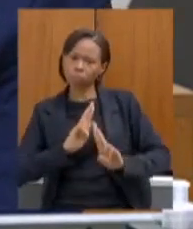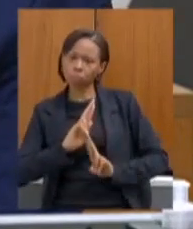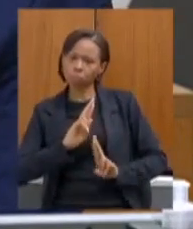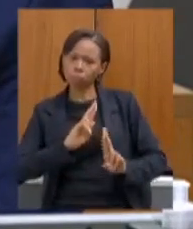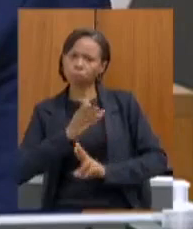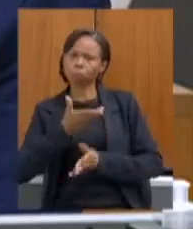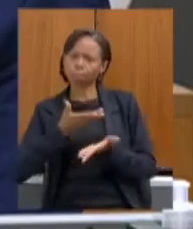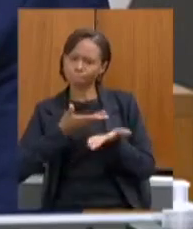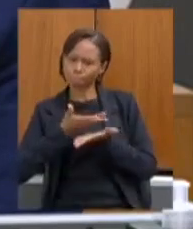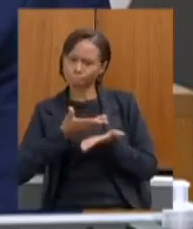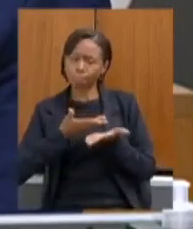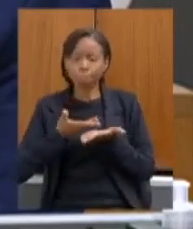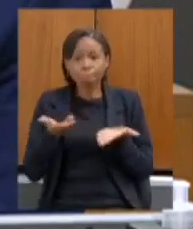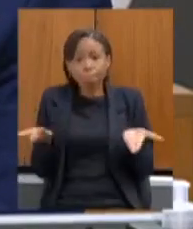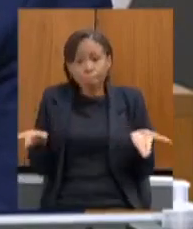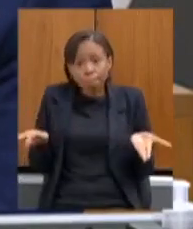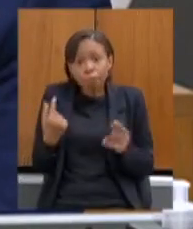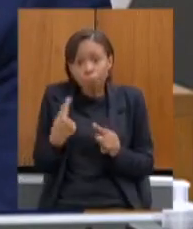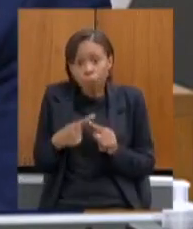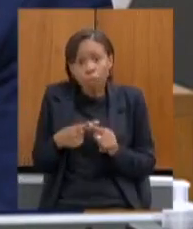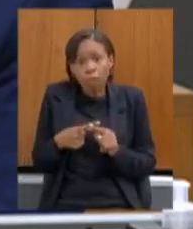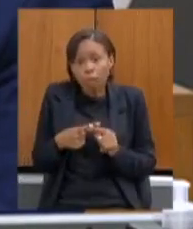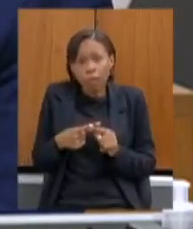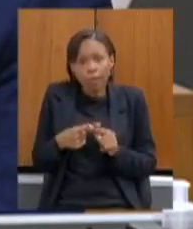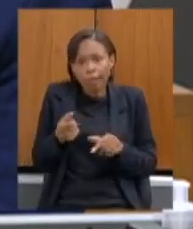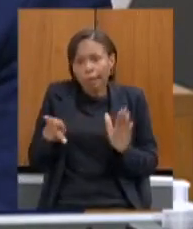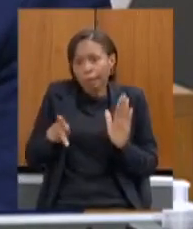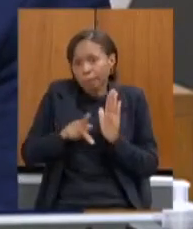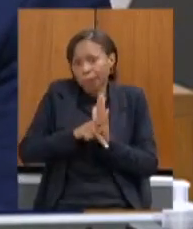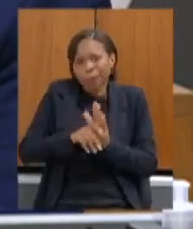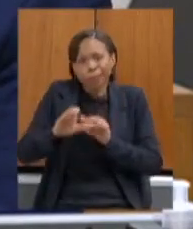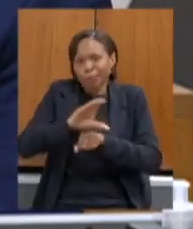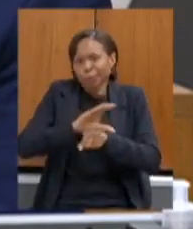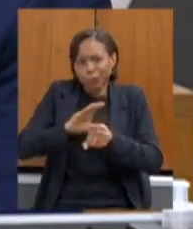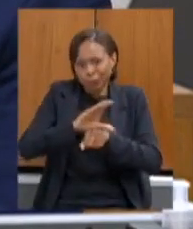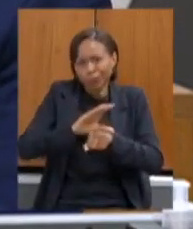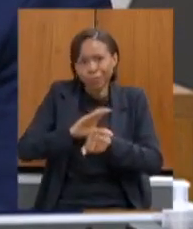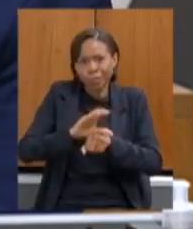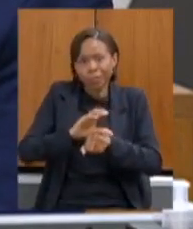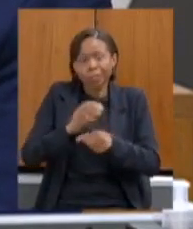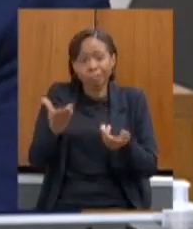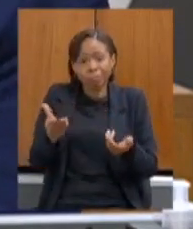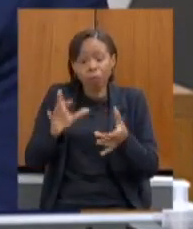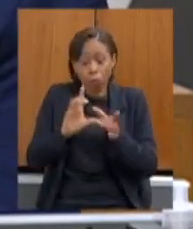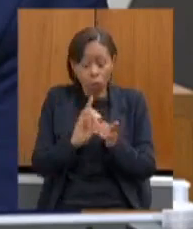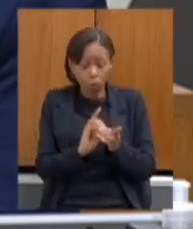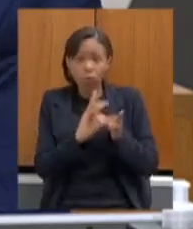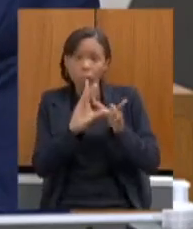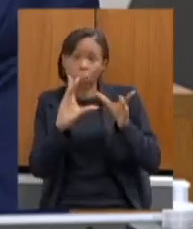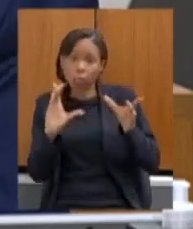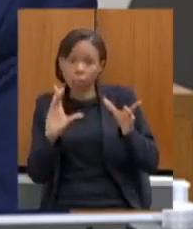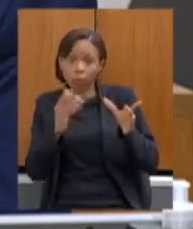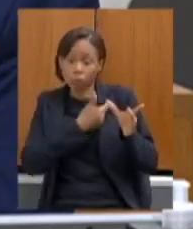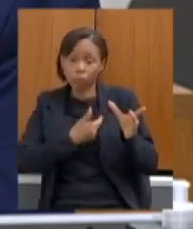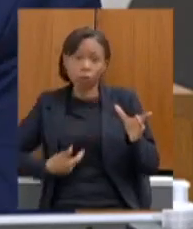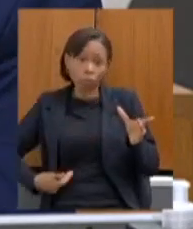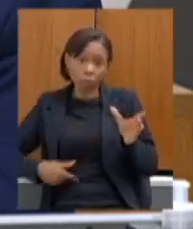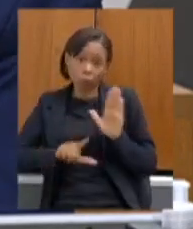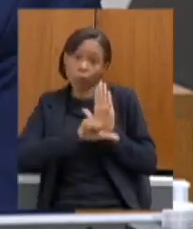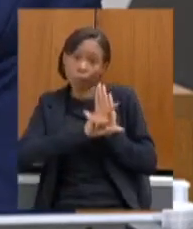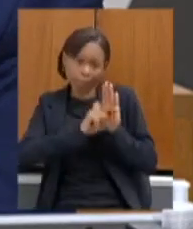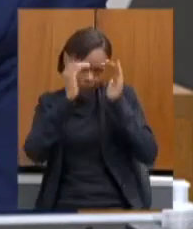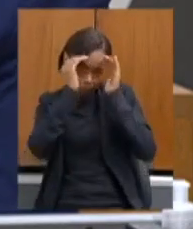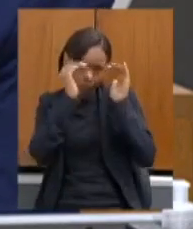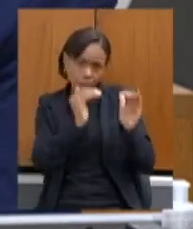porque, afinal de contas, deputado, é uma questão constitucional. Em democracias, governos governam por leis, e quem